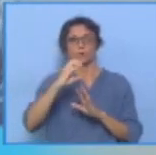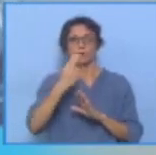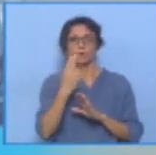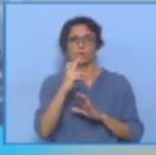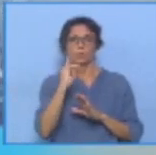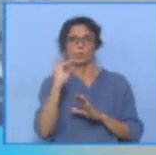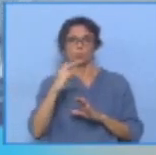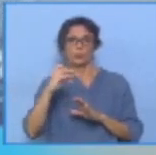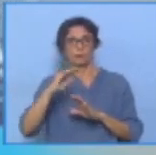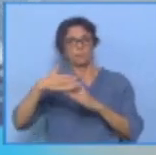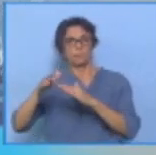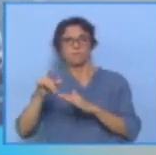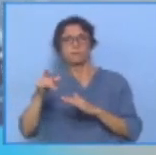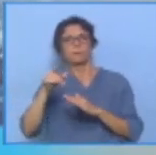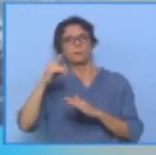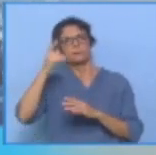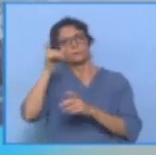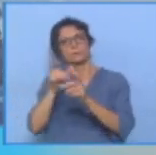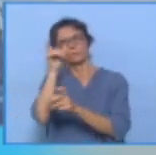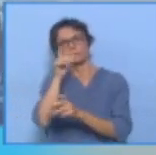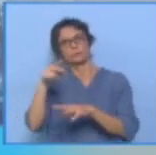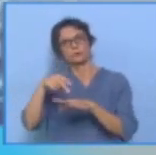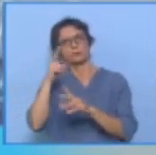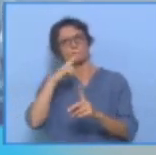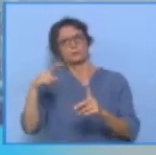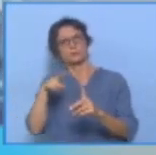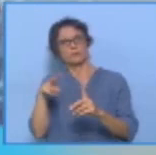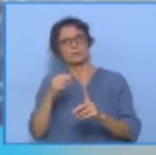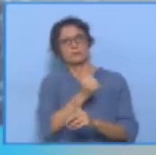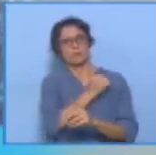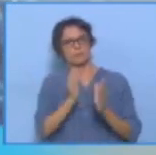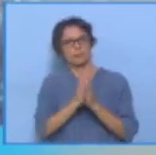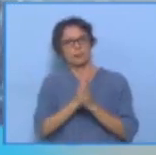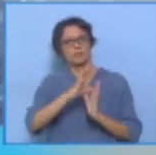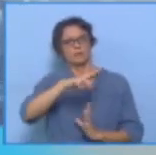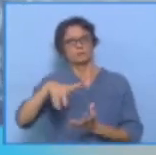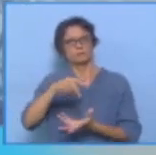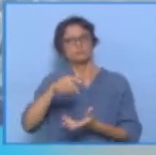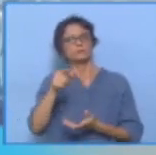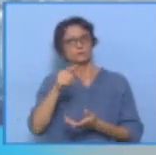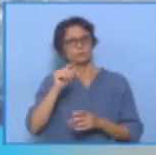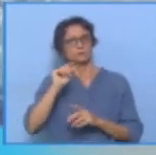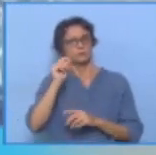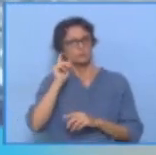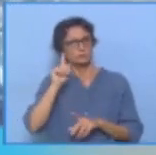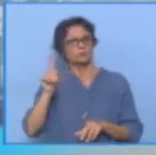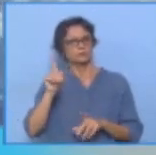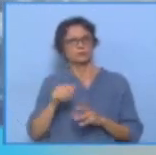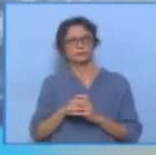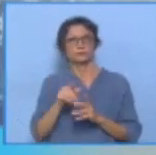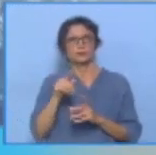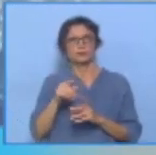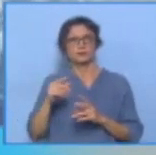próximas de uma visão da Igreja e do mundo do Papa Francisco. É preciso ter atenção que já vamos para o 6º